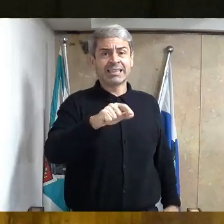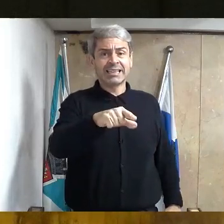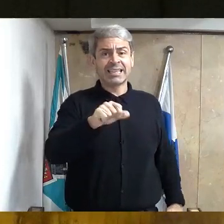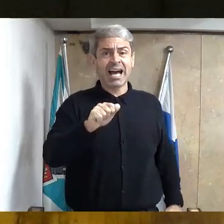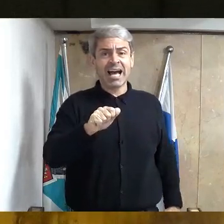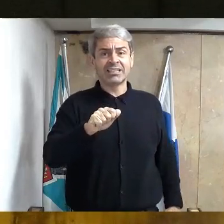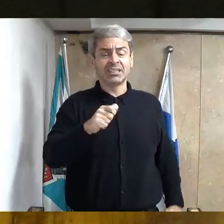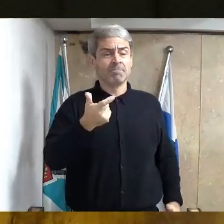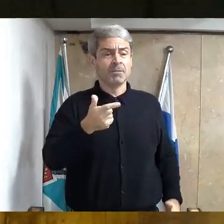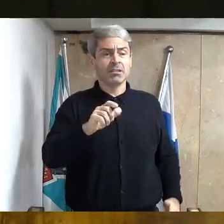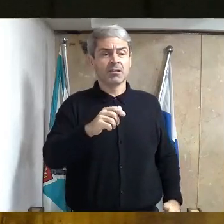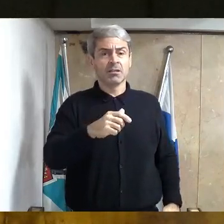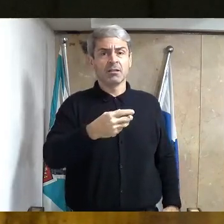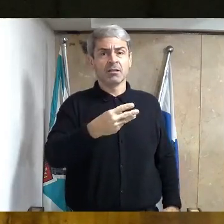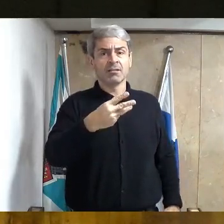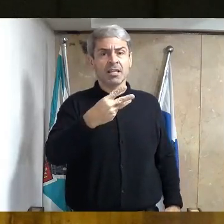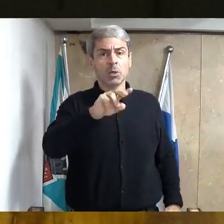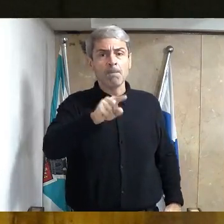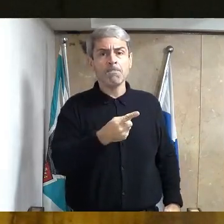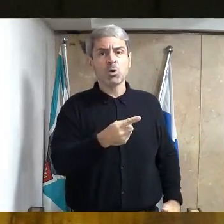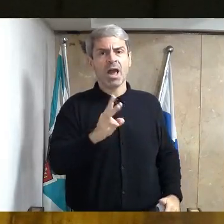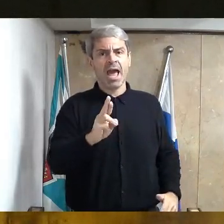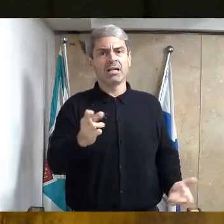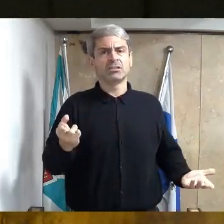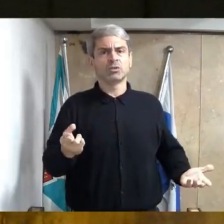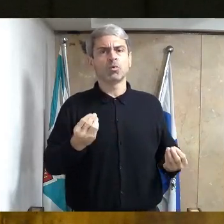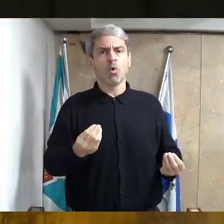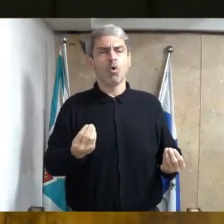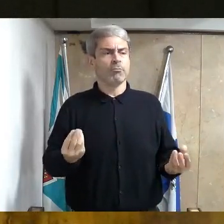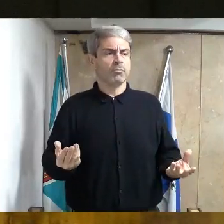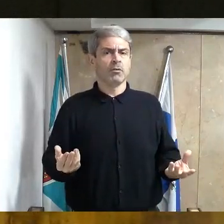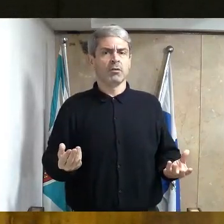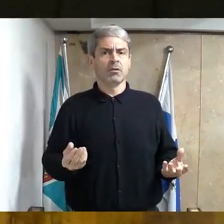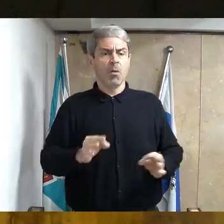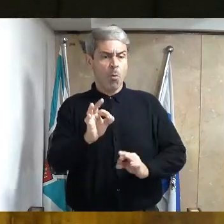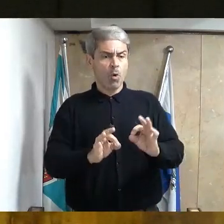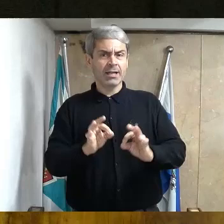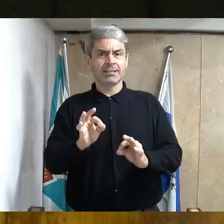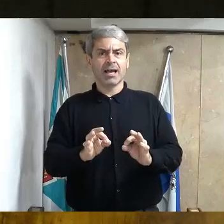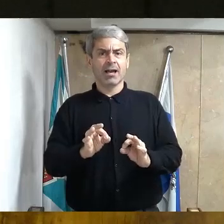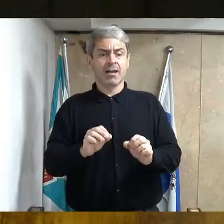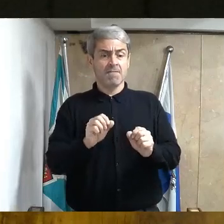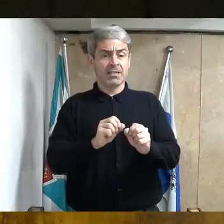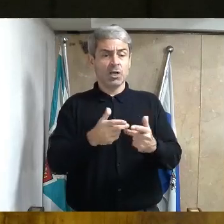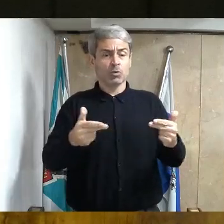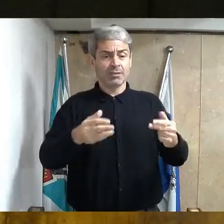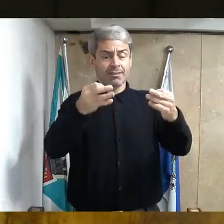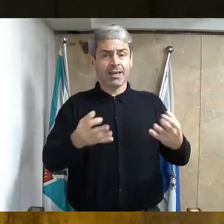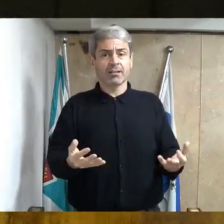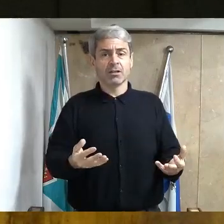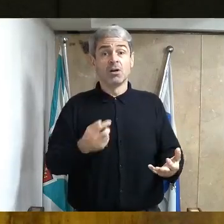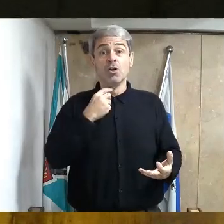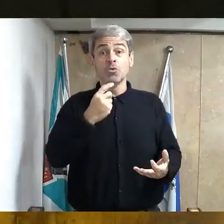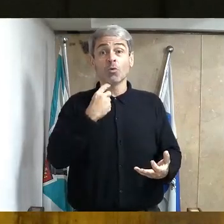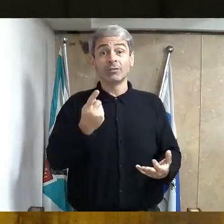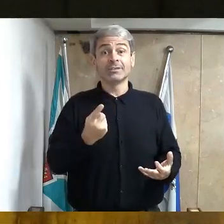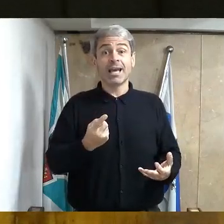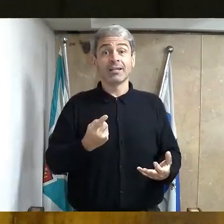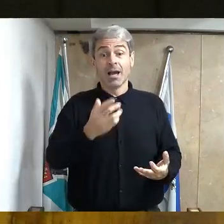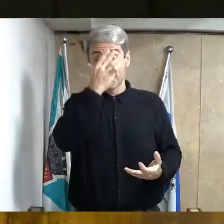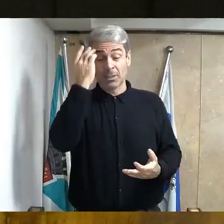o trabalhador, as pessoas não vão conseguir se organizar e se legalizar. Então, hoje, nós